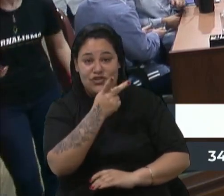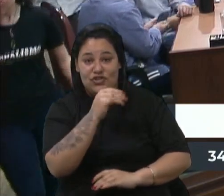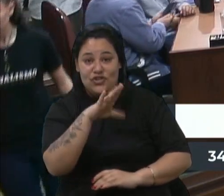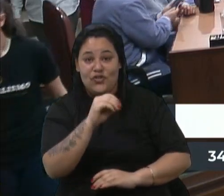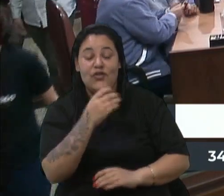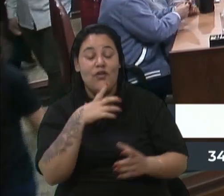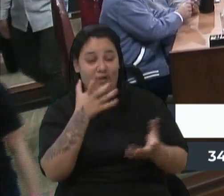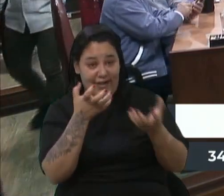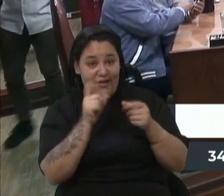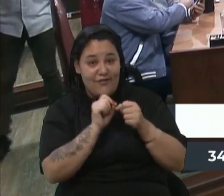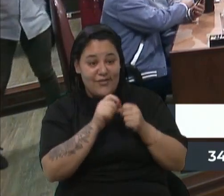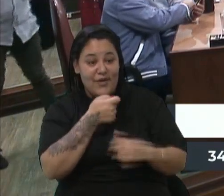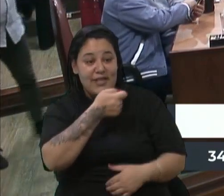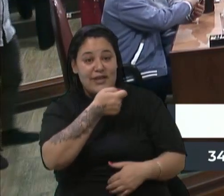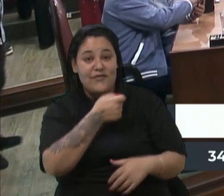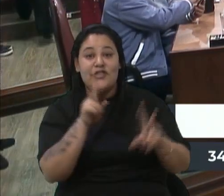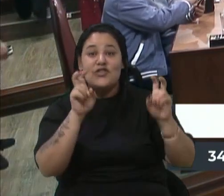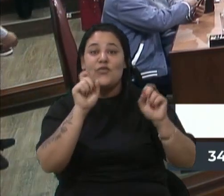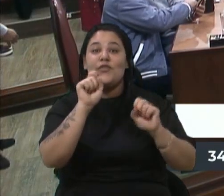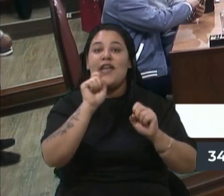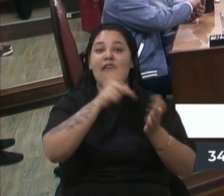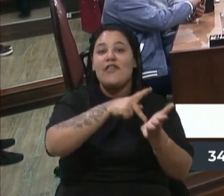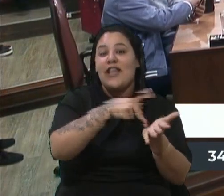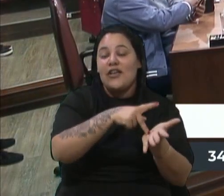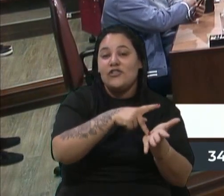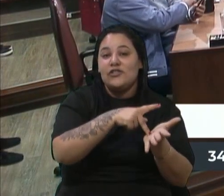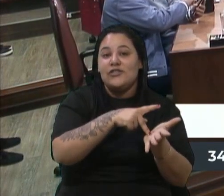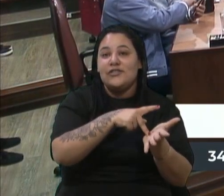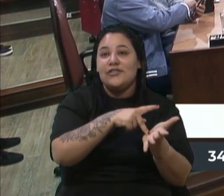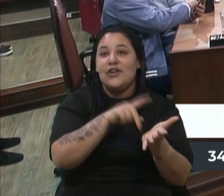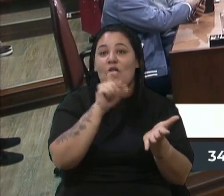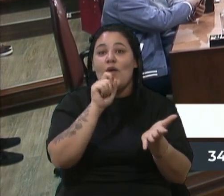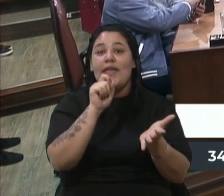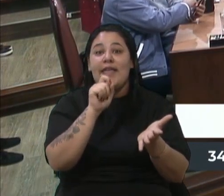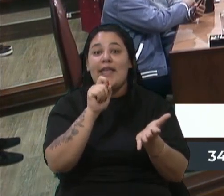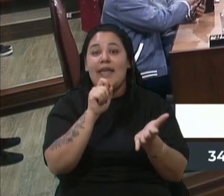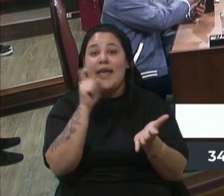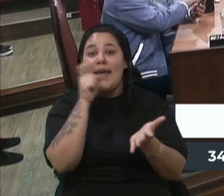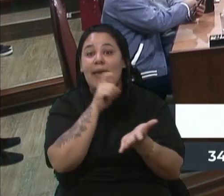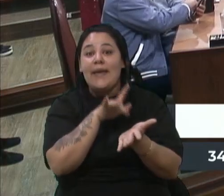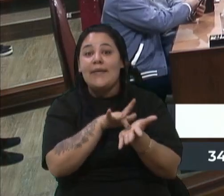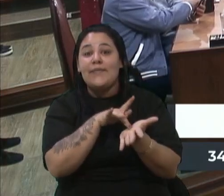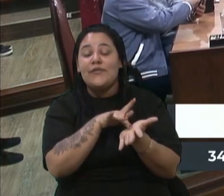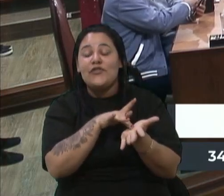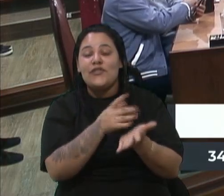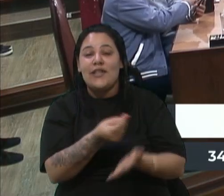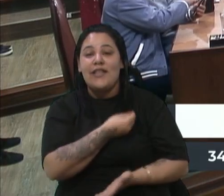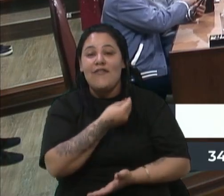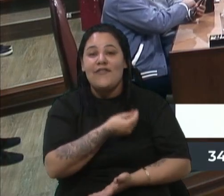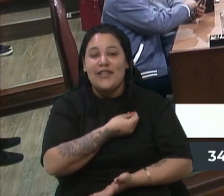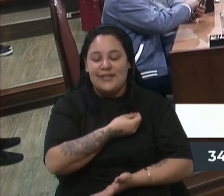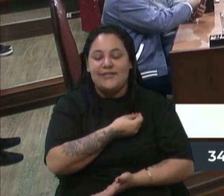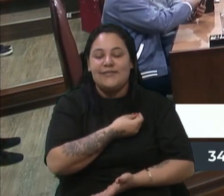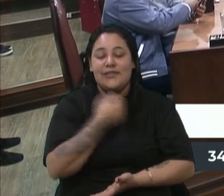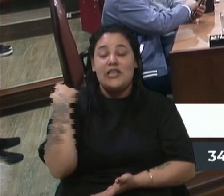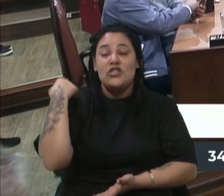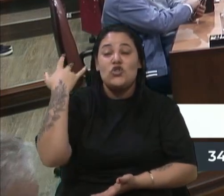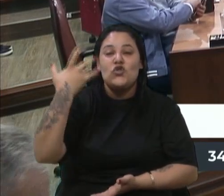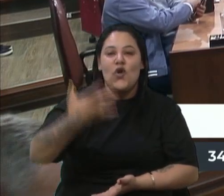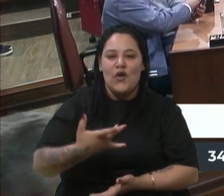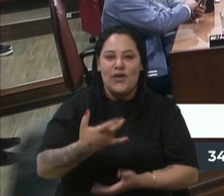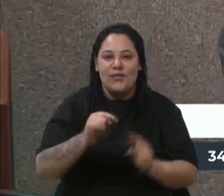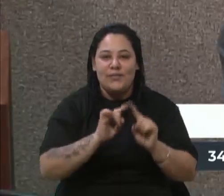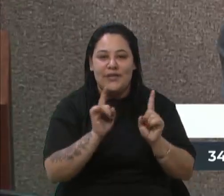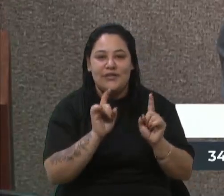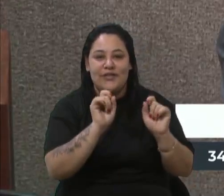entrevista com ele sobre o que é verdade o que é lenda na vida dele mas eu quero falar sobre o só